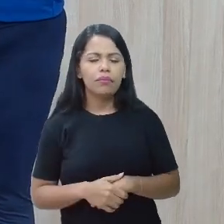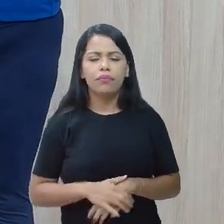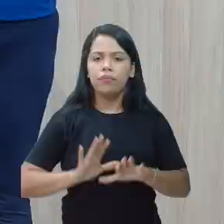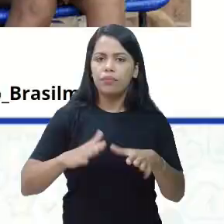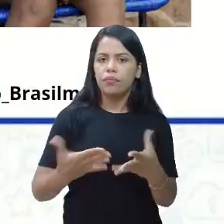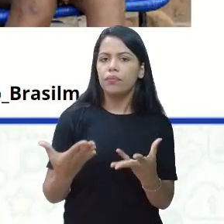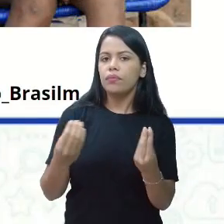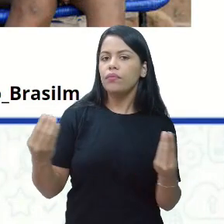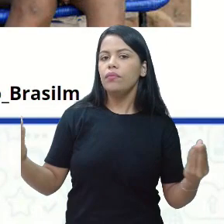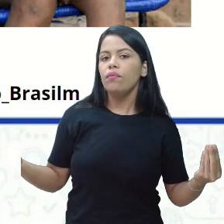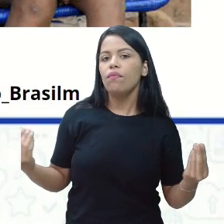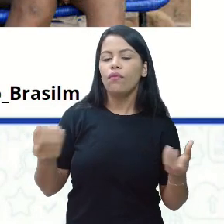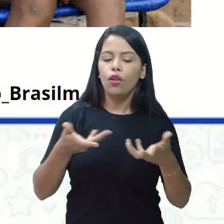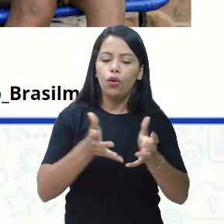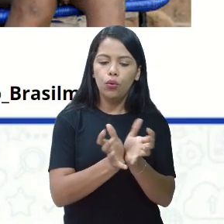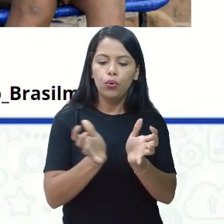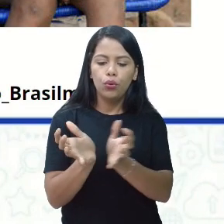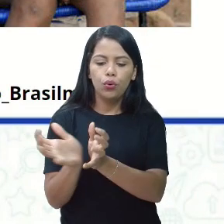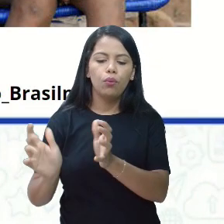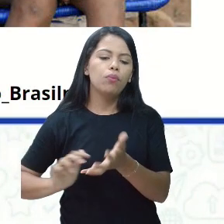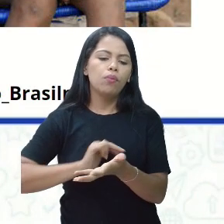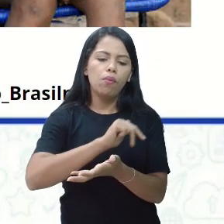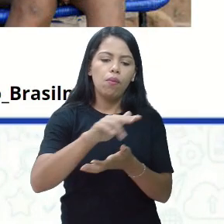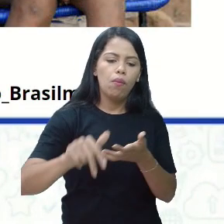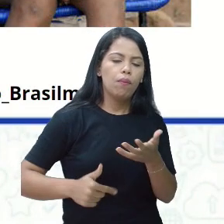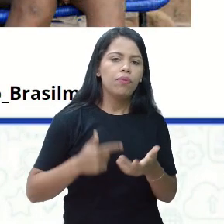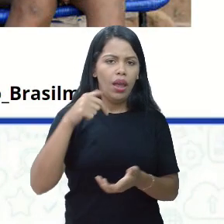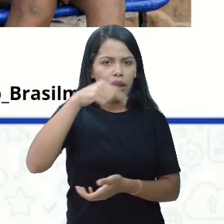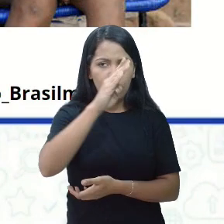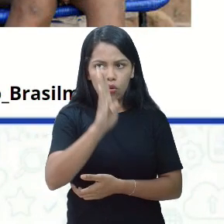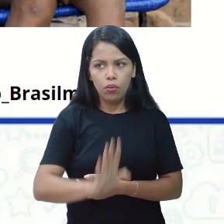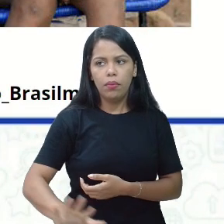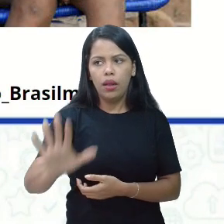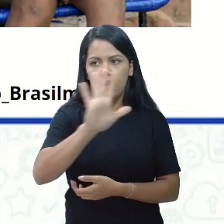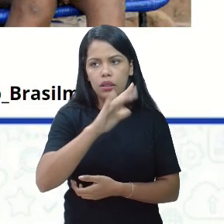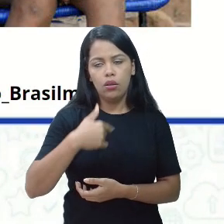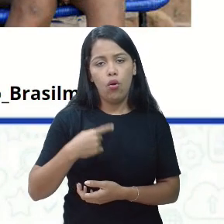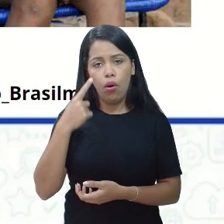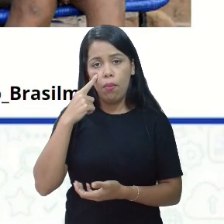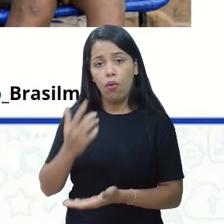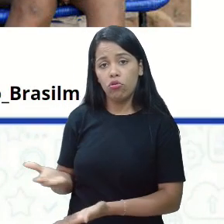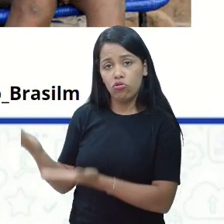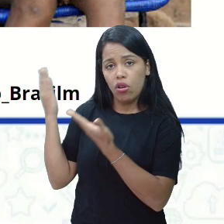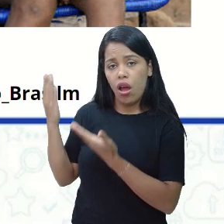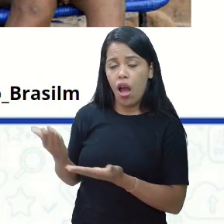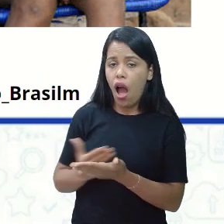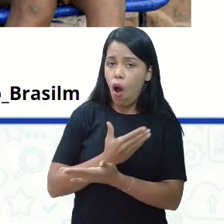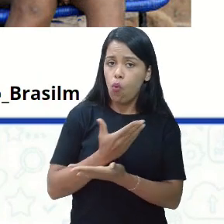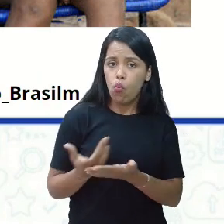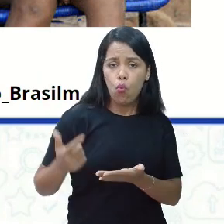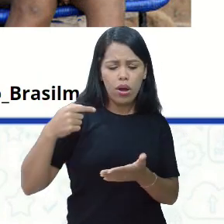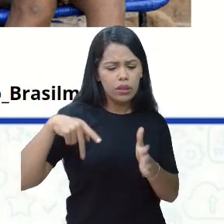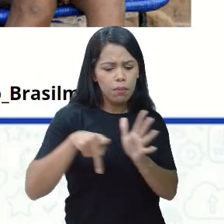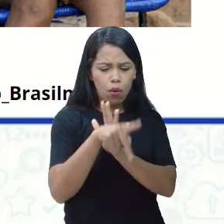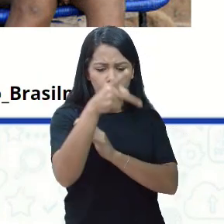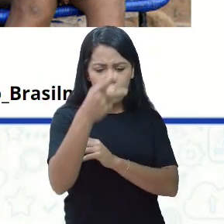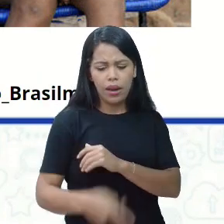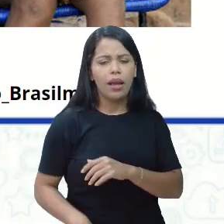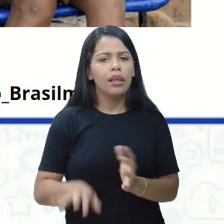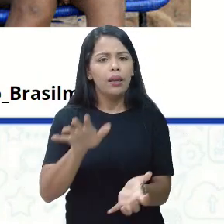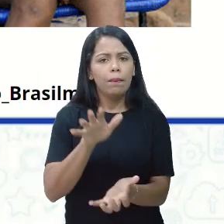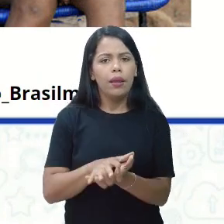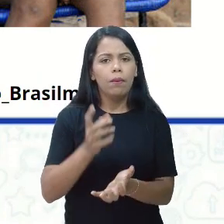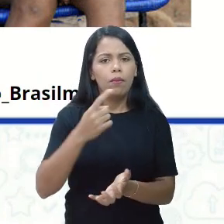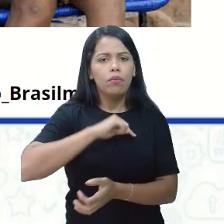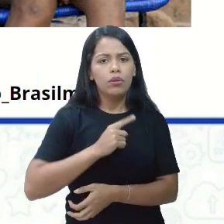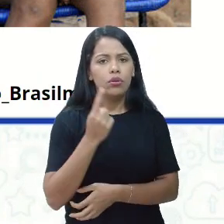existem muitas etnias, né, no Brasil todo. Eu separei aqui só algumas de Pernambuco para a gente